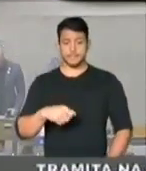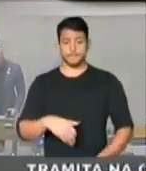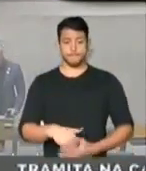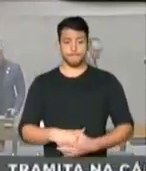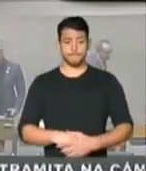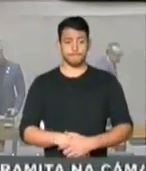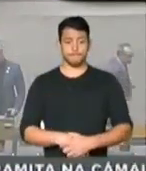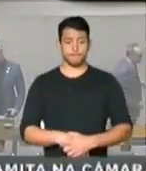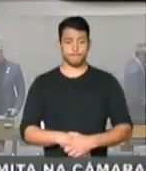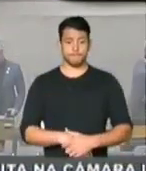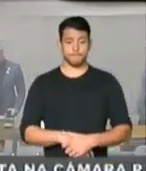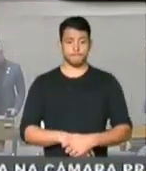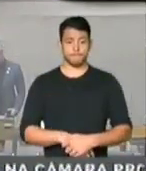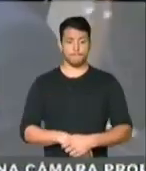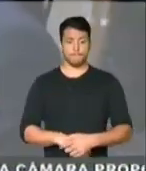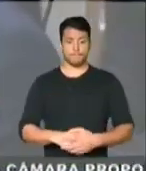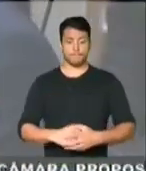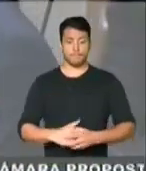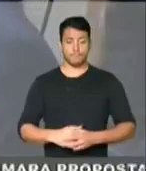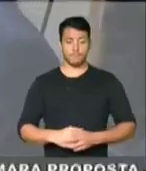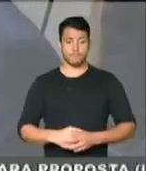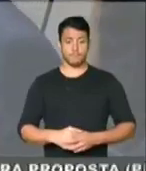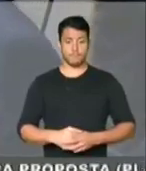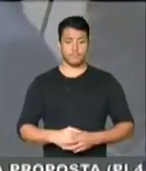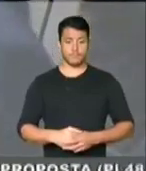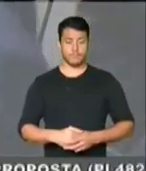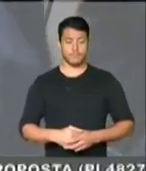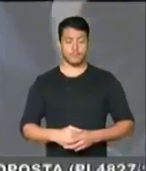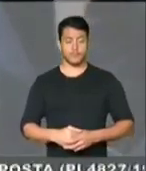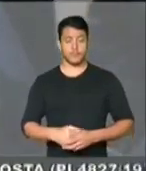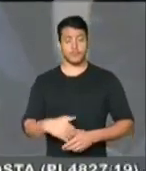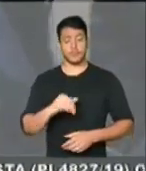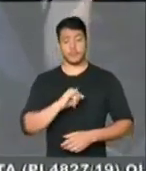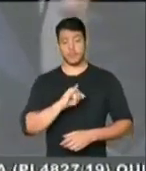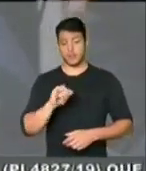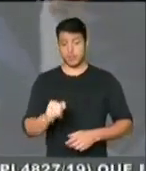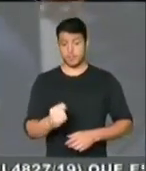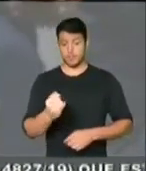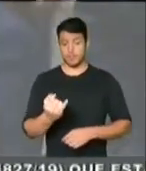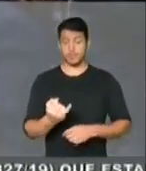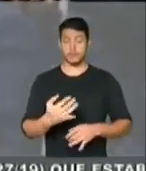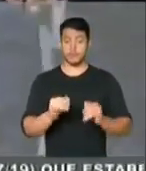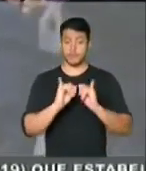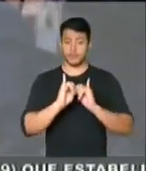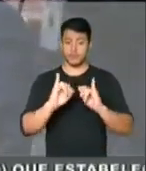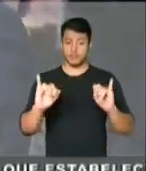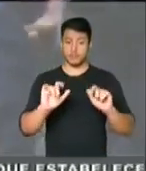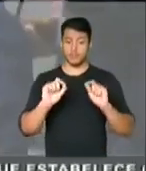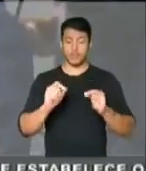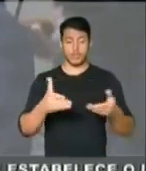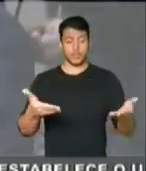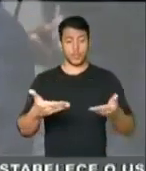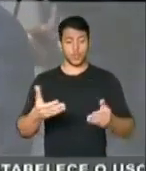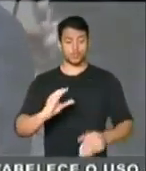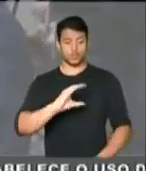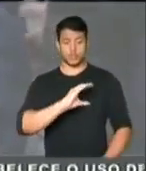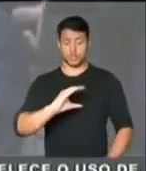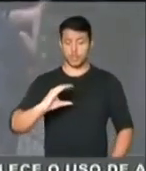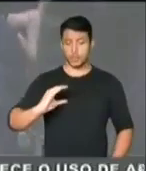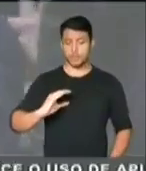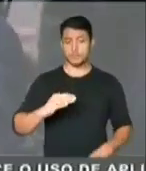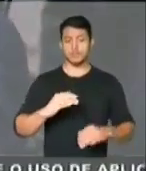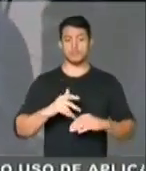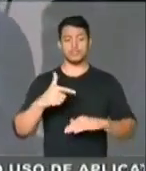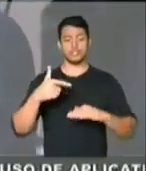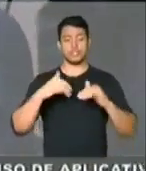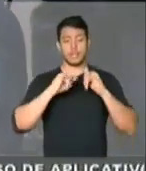falou. PSB. Claro. PSB, registro o voto sim. Eu aproveito aqui, presidente, para registrar que hoje na Comissão de Minas e Energia